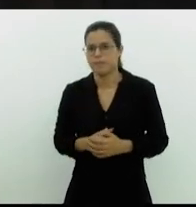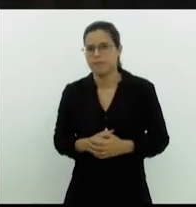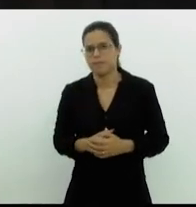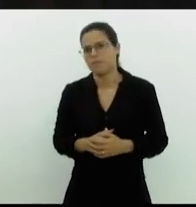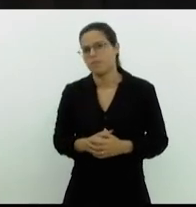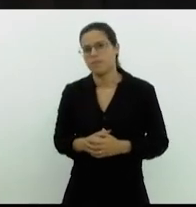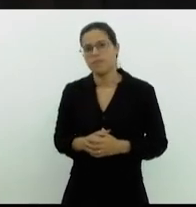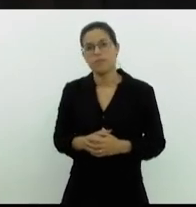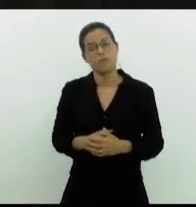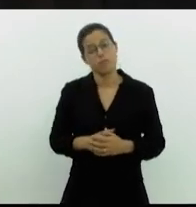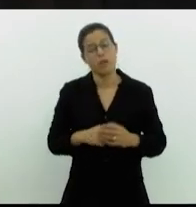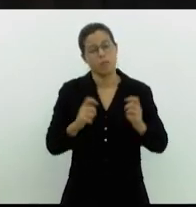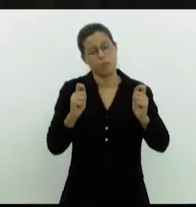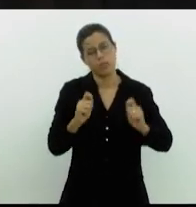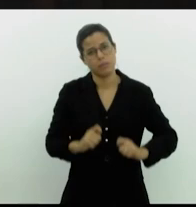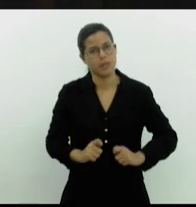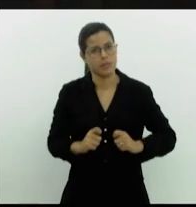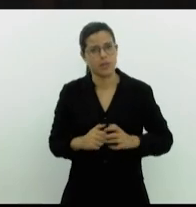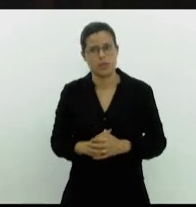da hipótese